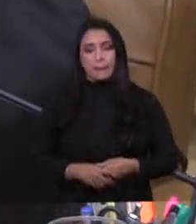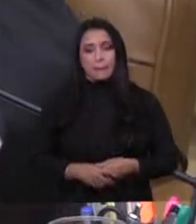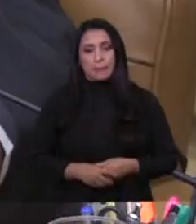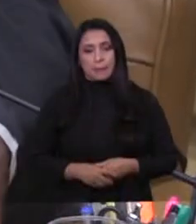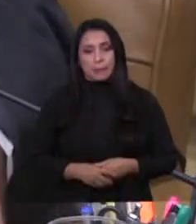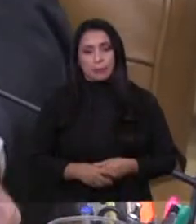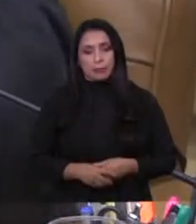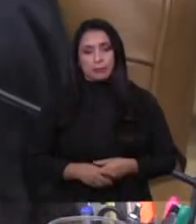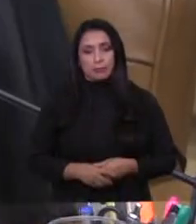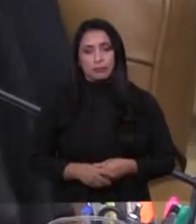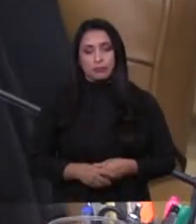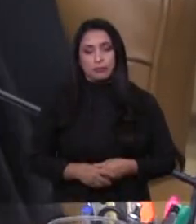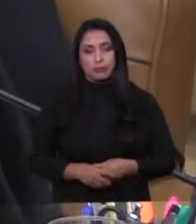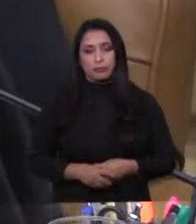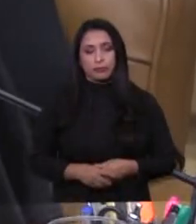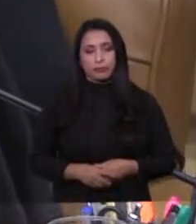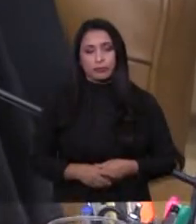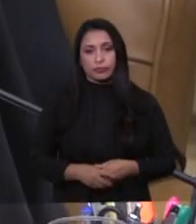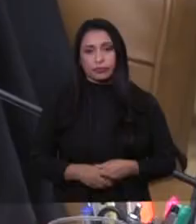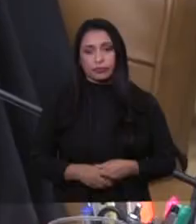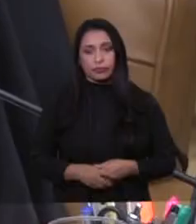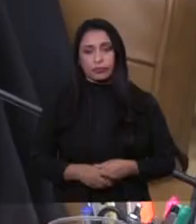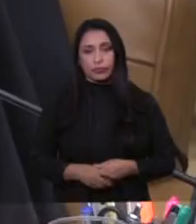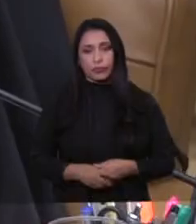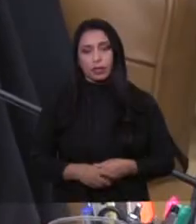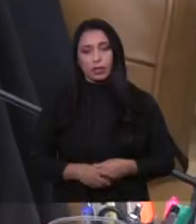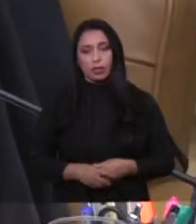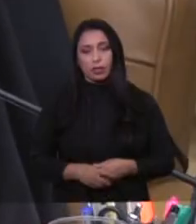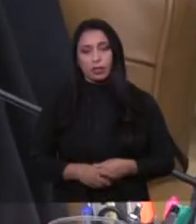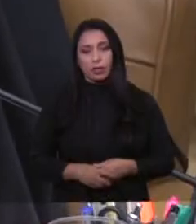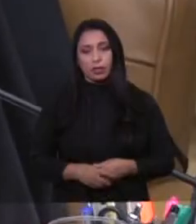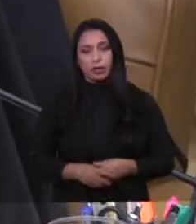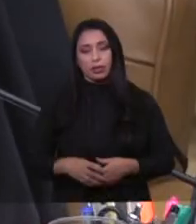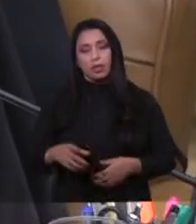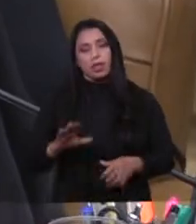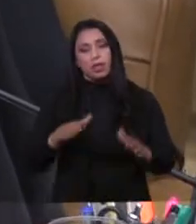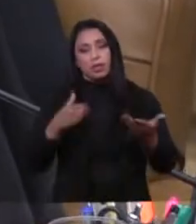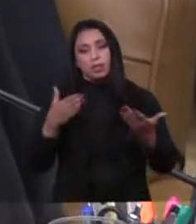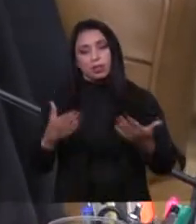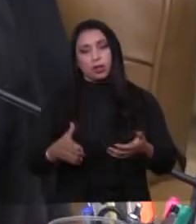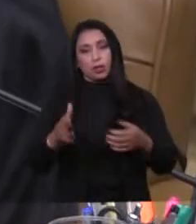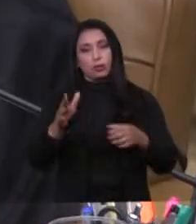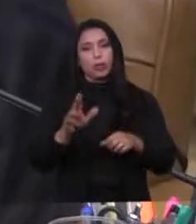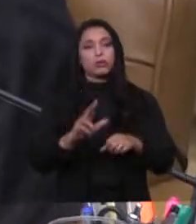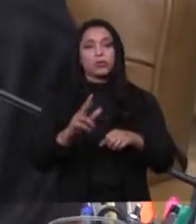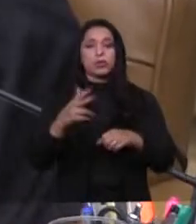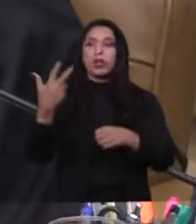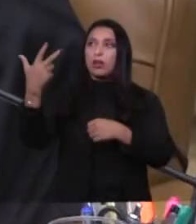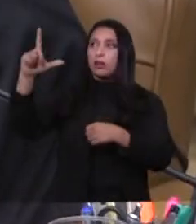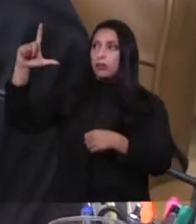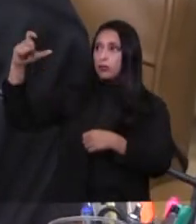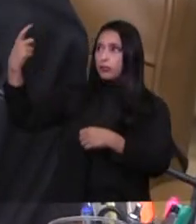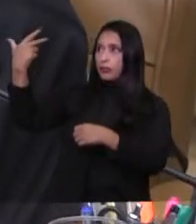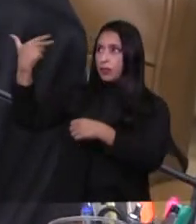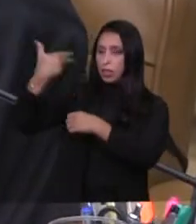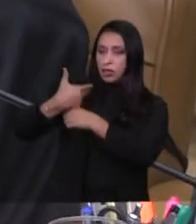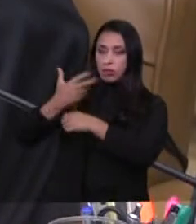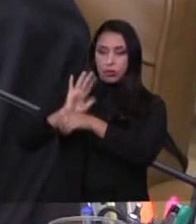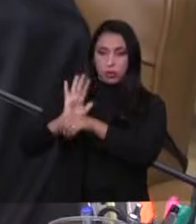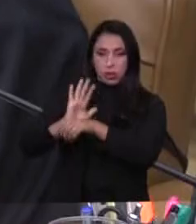Assim, pelas características dos vídeos que o próprio réu apresenta, eu entendo